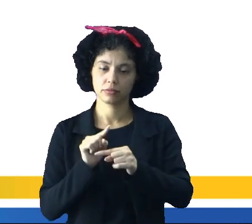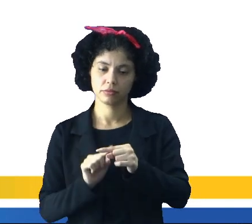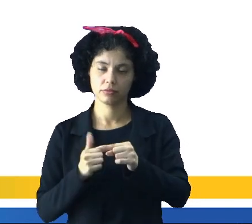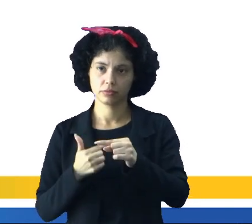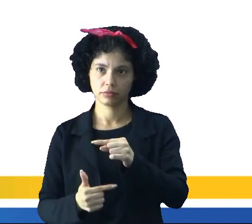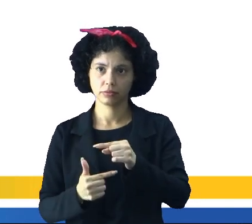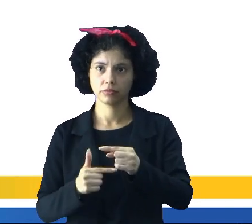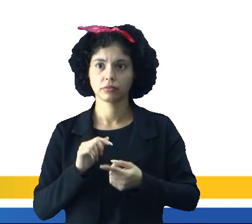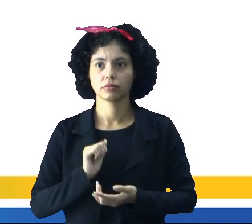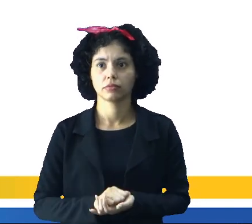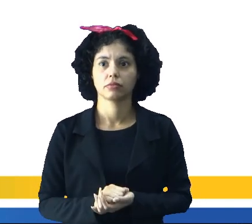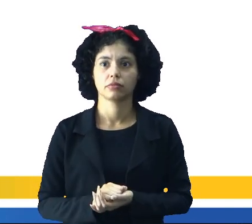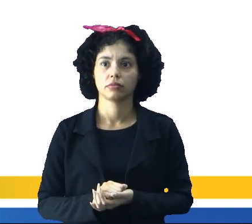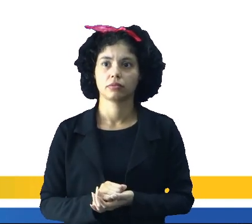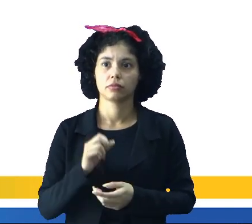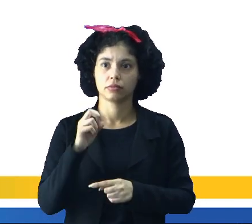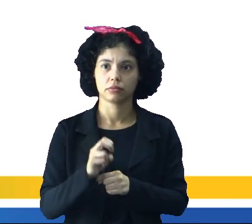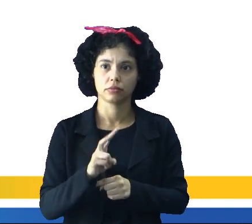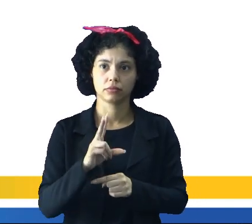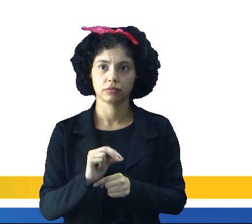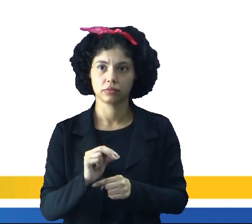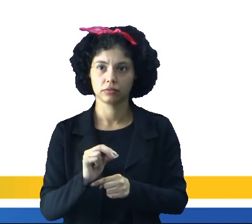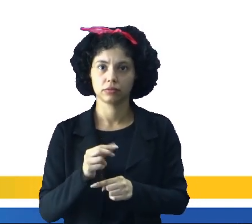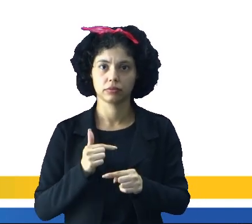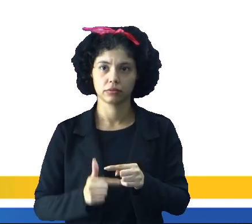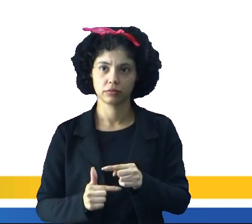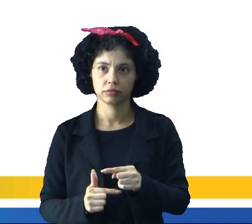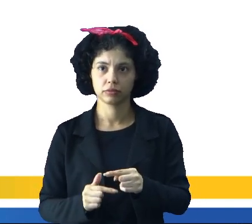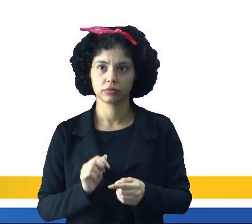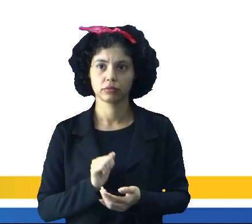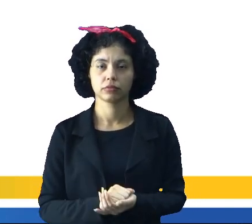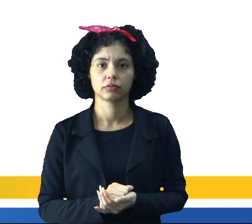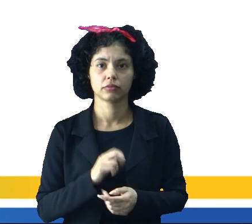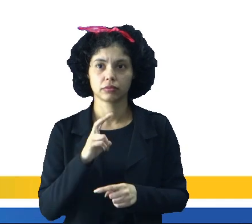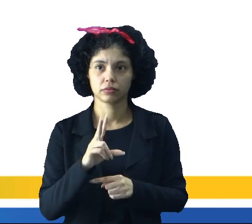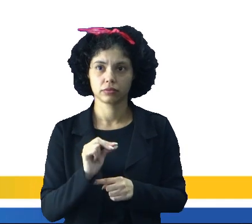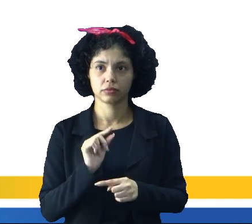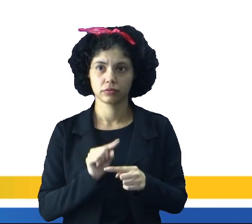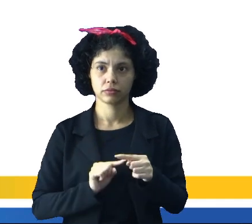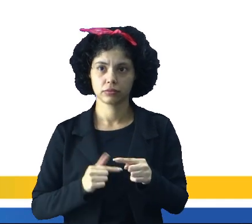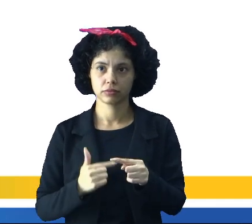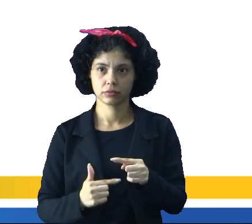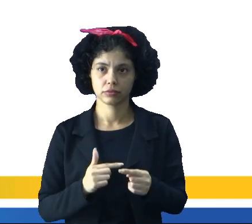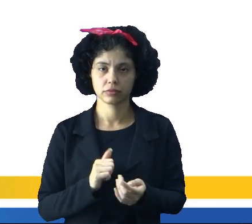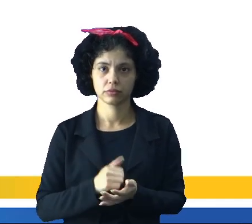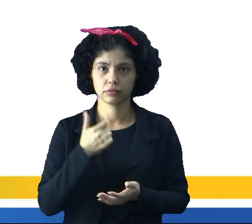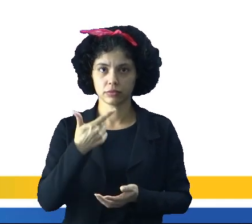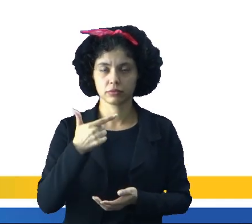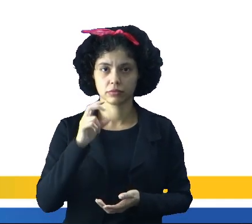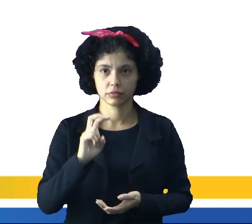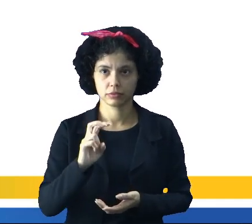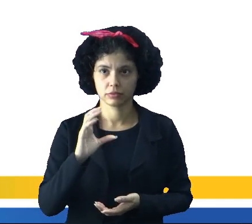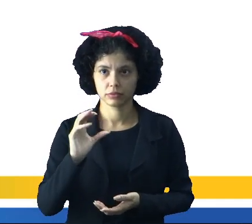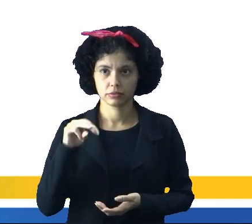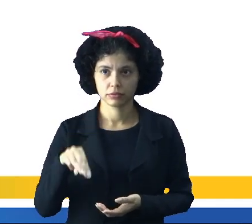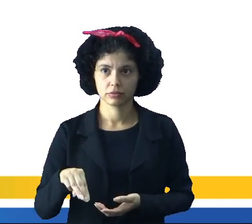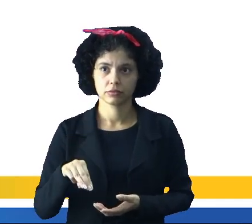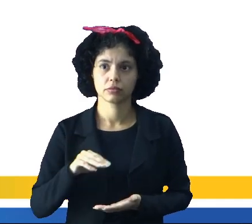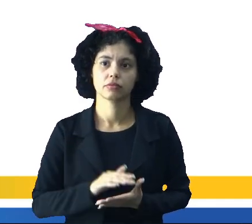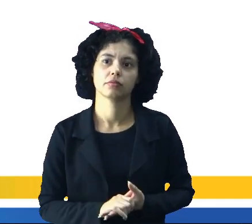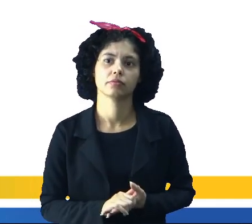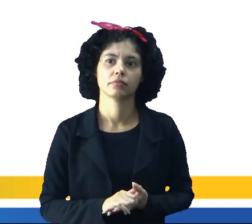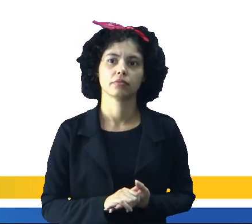5, né, dividido para 2. Ou seja, 50 dividido para 2, que é igual